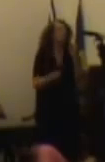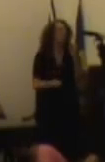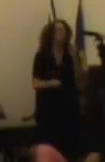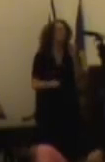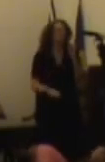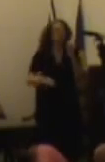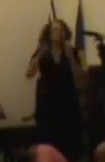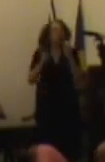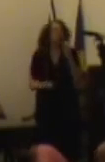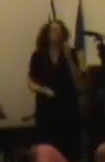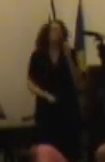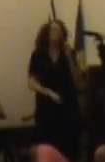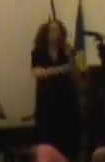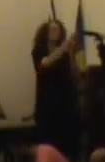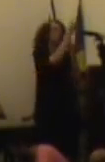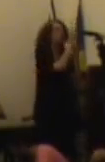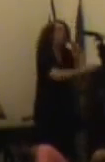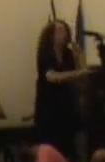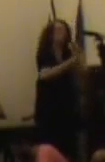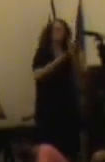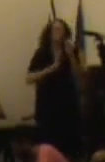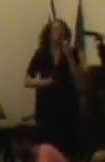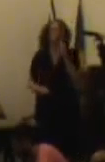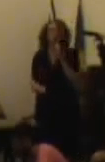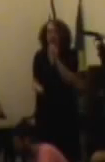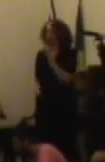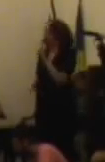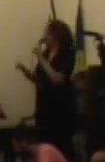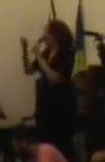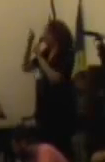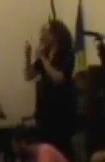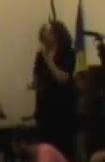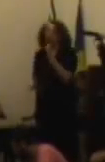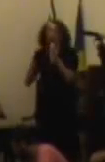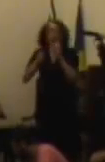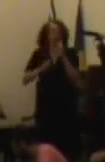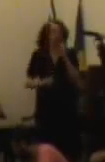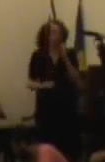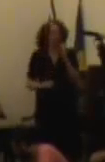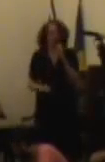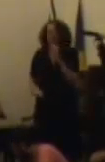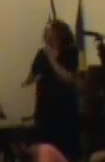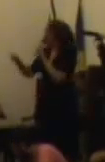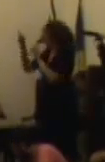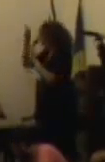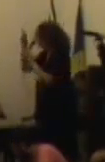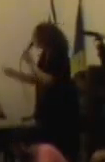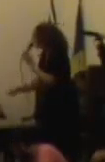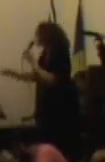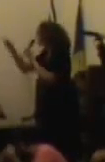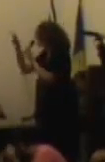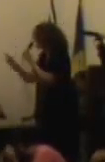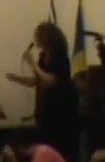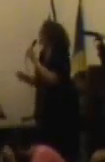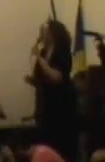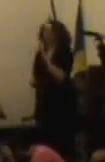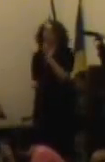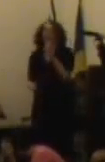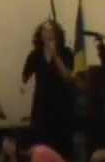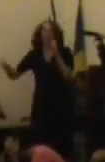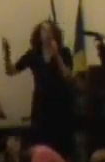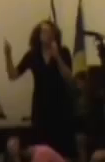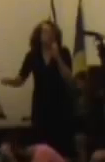a convicção de que os que foram às ruas em junho, os que estamos aqui hoje, os que acreditam em